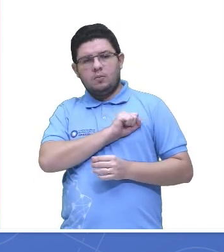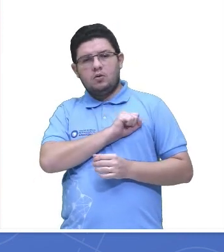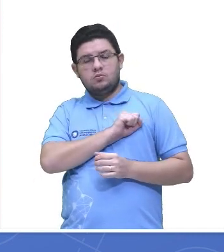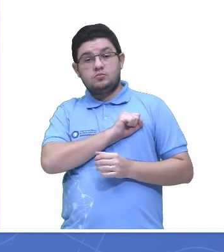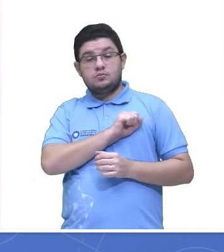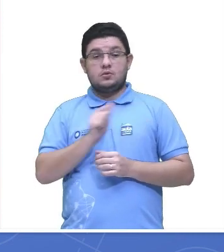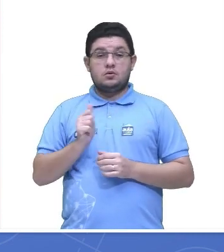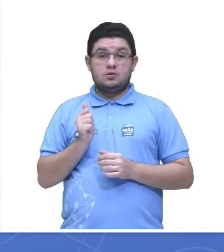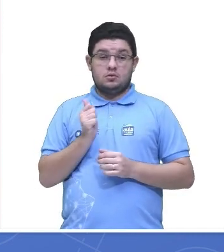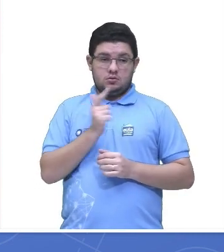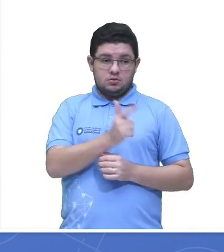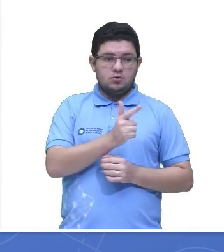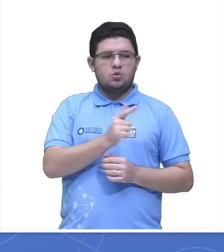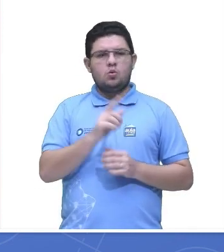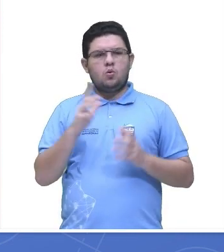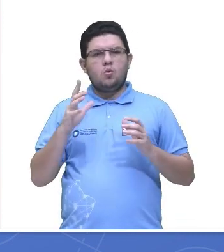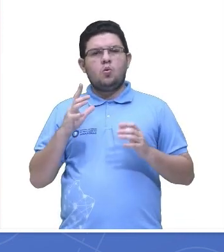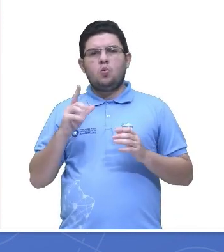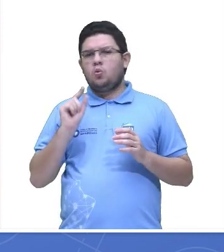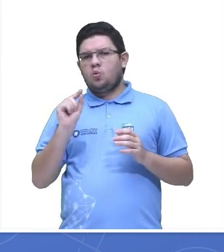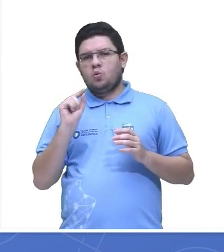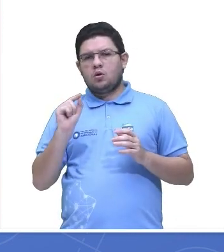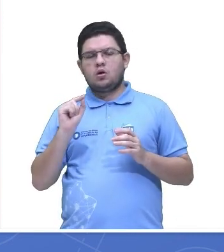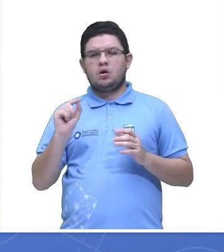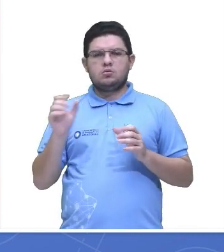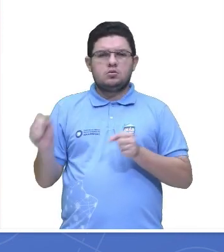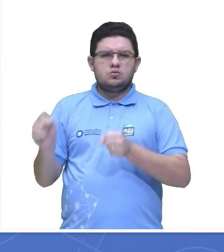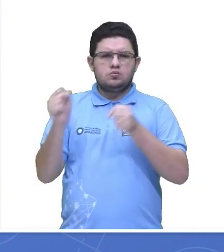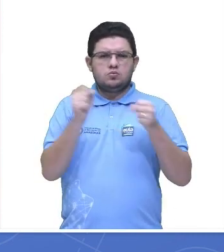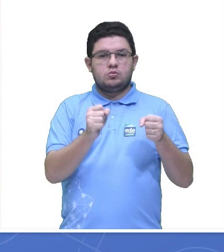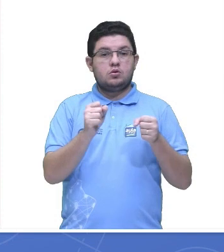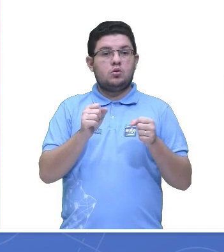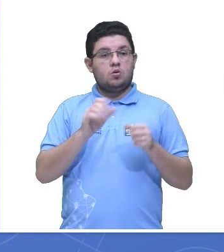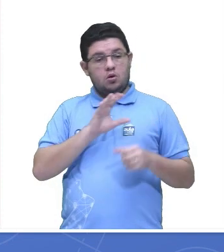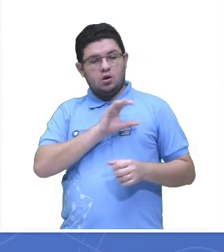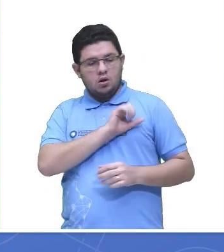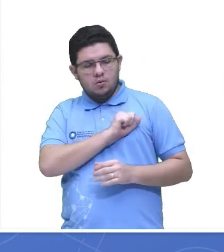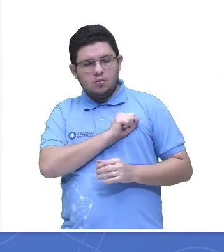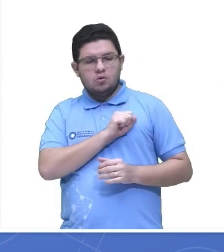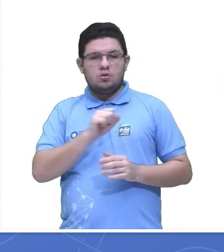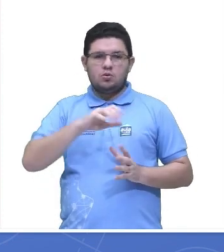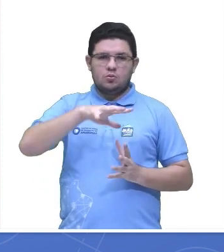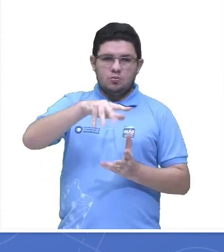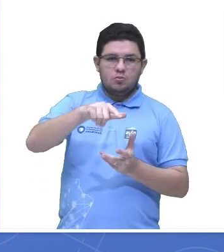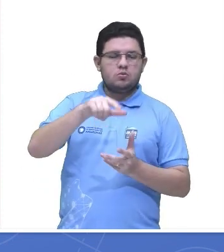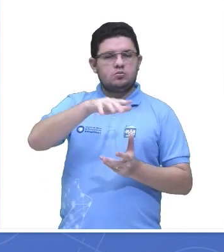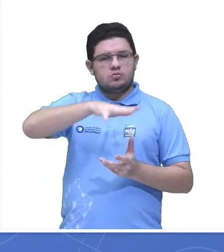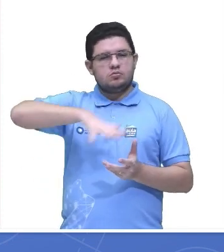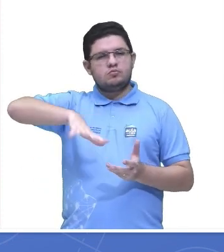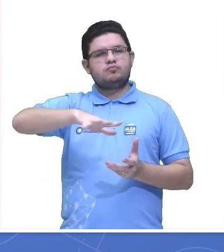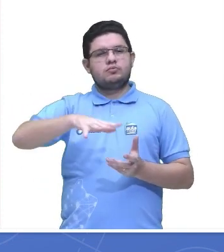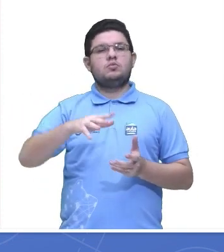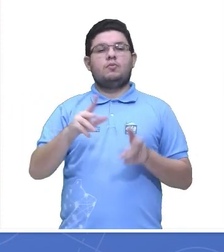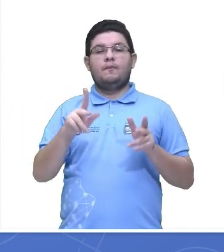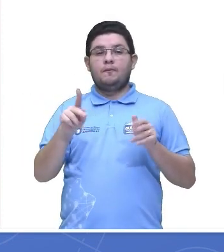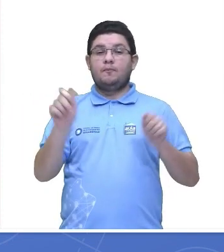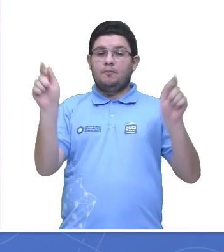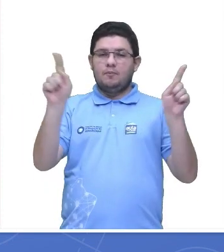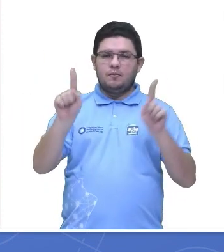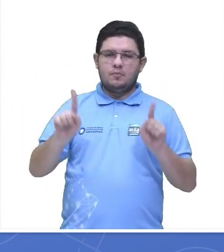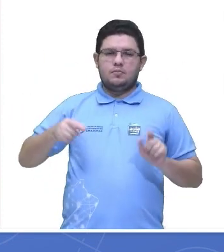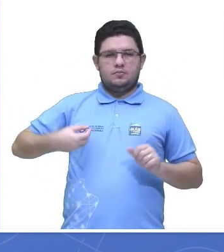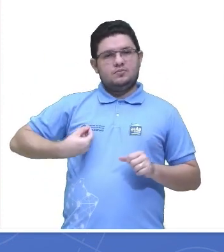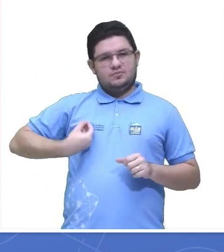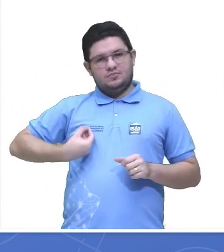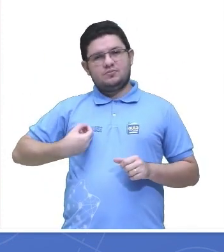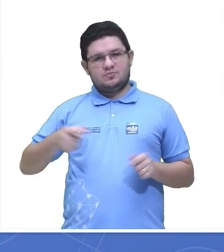amor pelo poder, o mundo viverá, né, conhecerá a paz. Vamos ver então na sequência o que falava